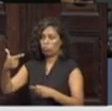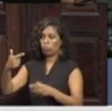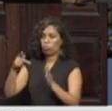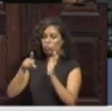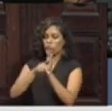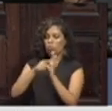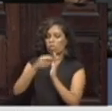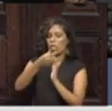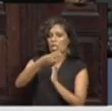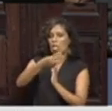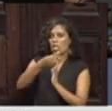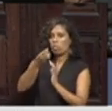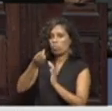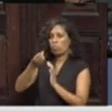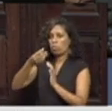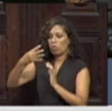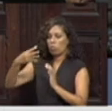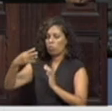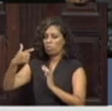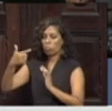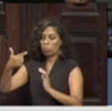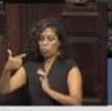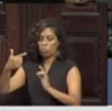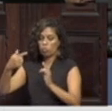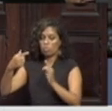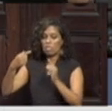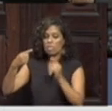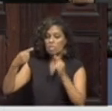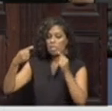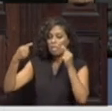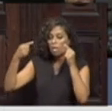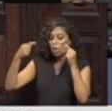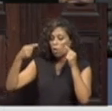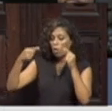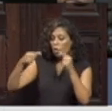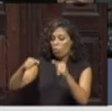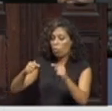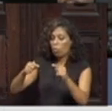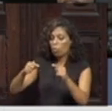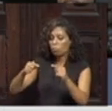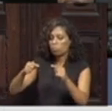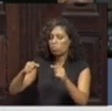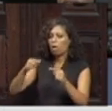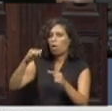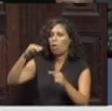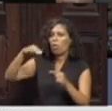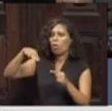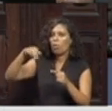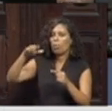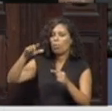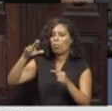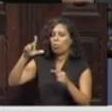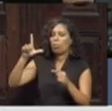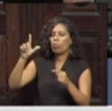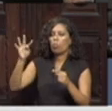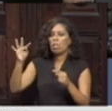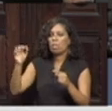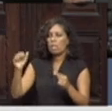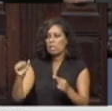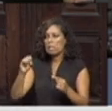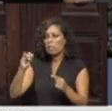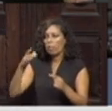Palmares, que proíbe a aplicação de multas de trânsito aos trabalhadores quando no exercício da função. Pareceres das comissões de Constituição e Justiça pela constitucionalidade